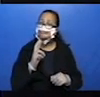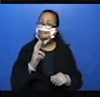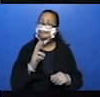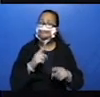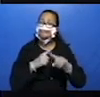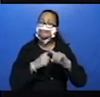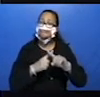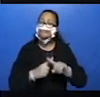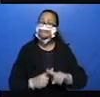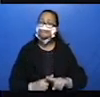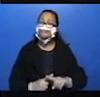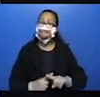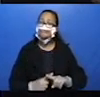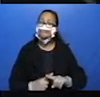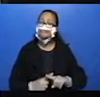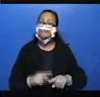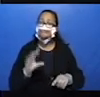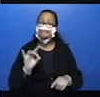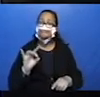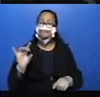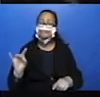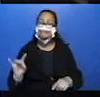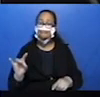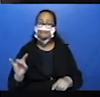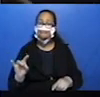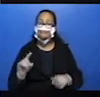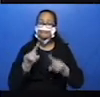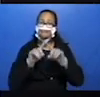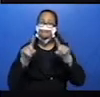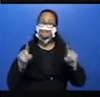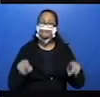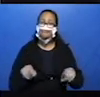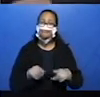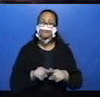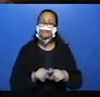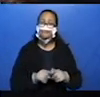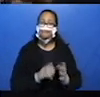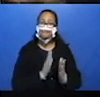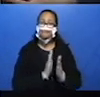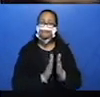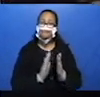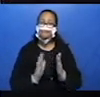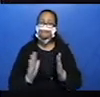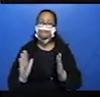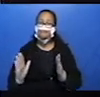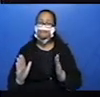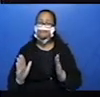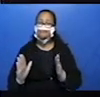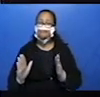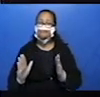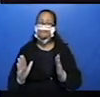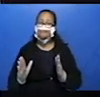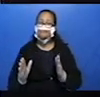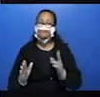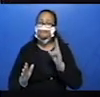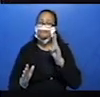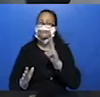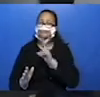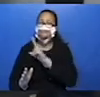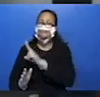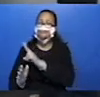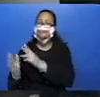cada quadro de ordens. Quem lembra o que é quadro de ordens? Né? Ó, quadro